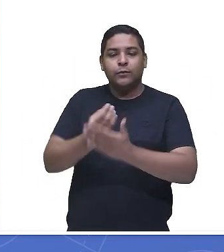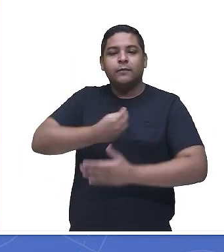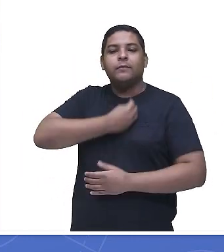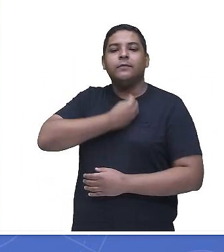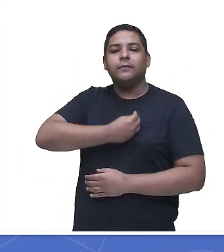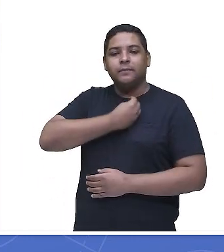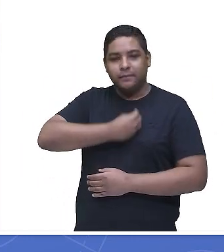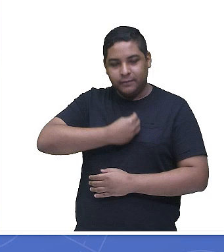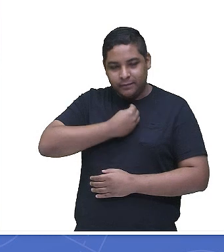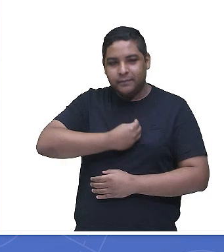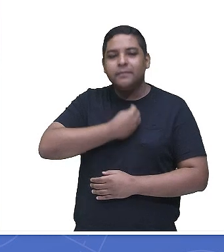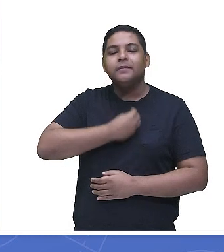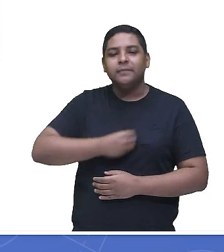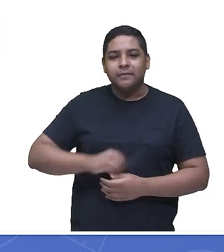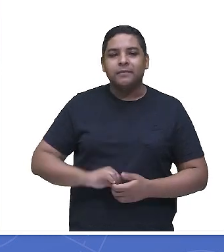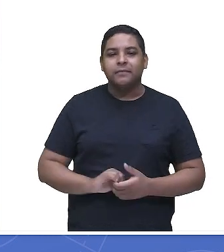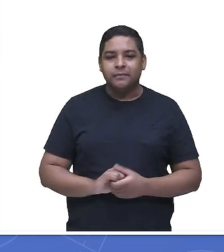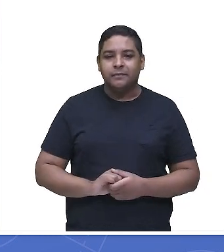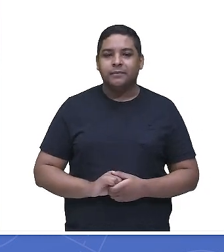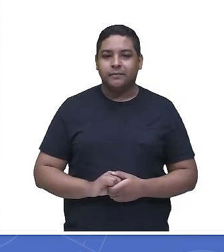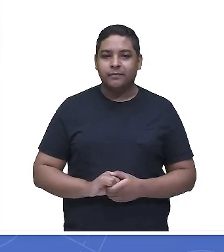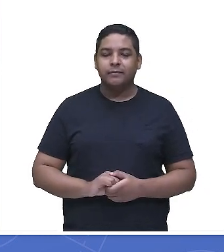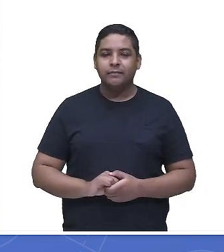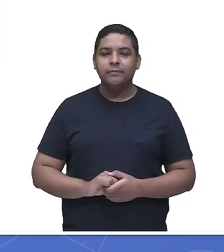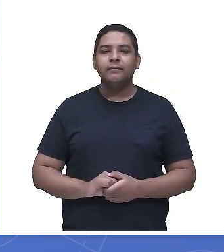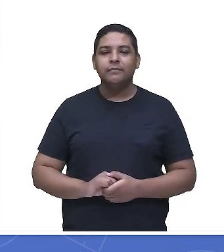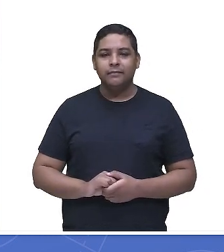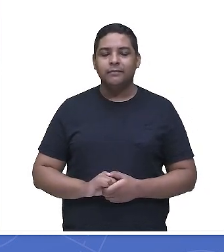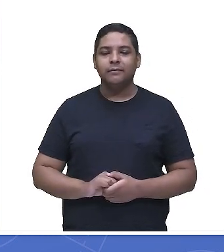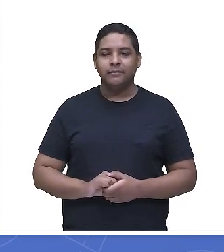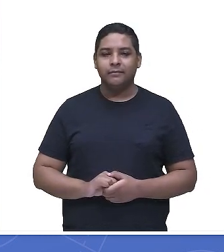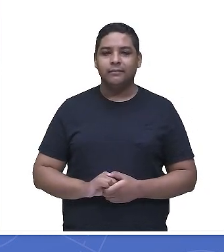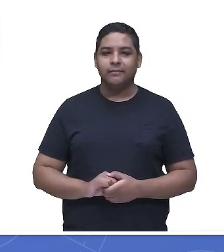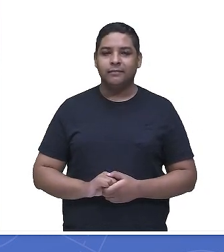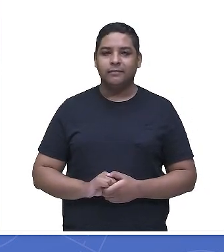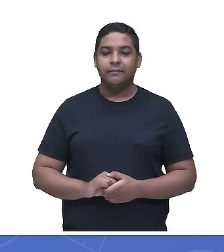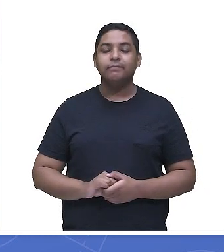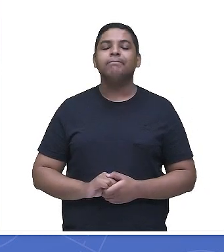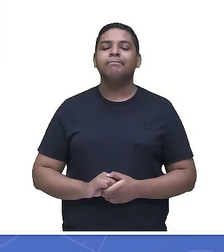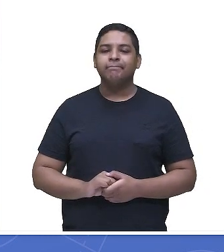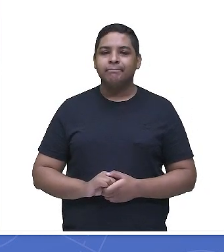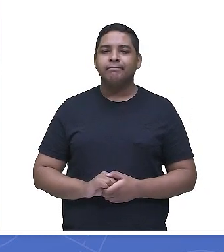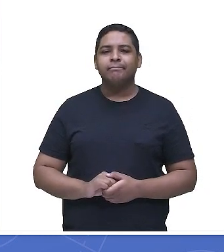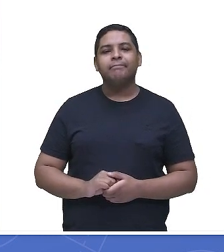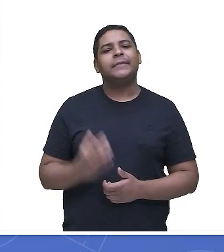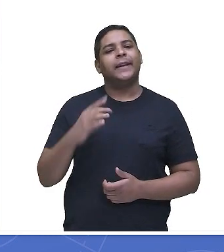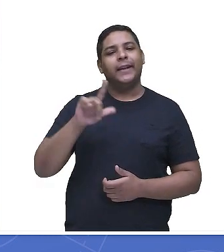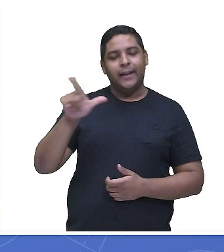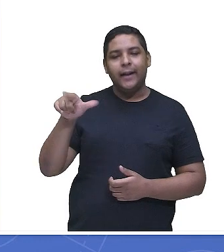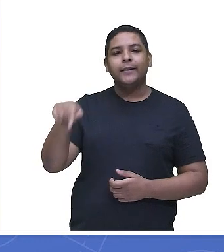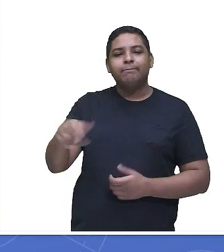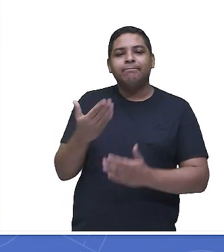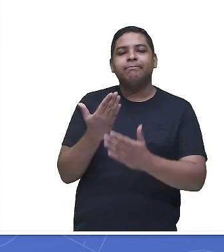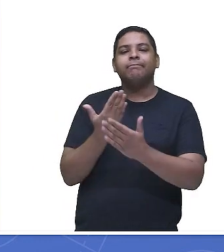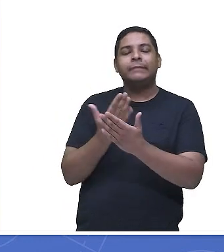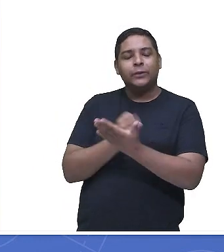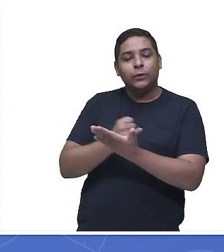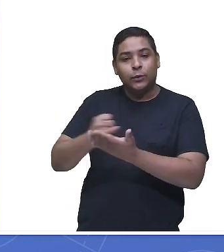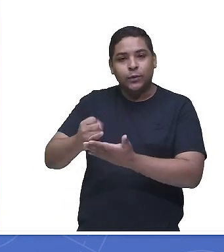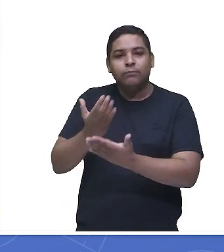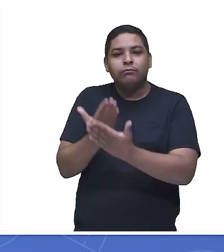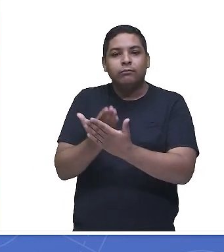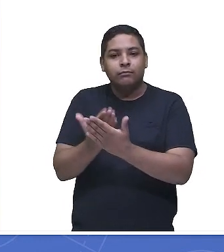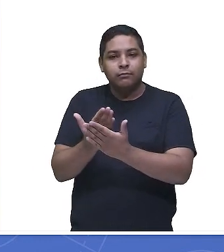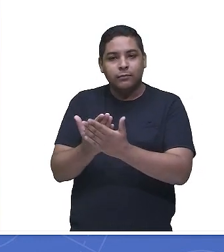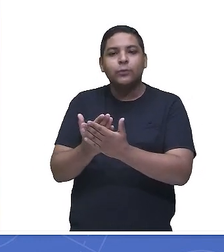da vida, ok? Introdução ao estudo da vida. E, gente, claro que é introdução ao estudo da vida, porque a gente está